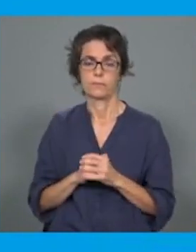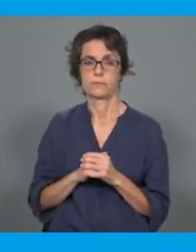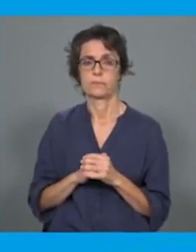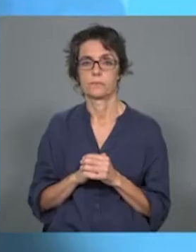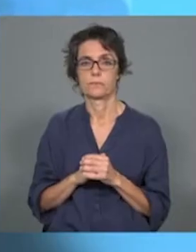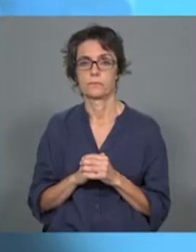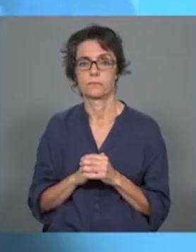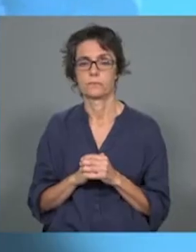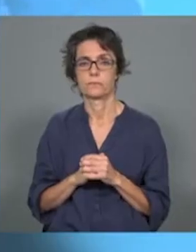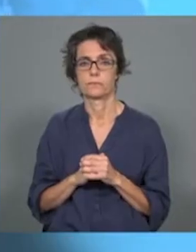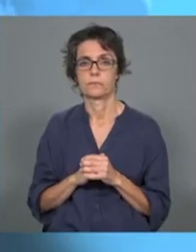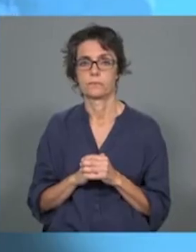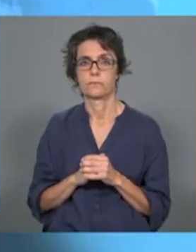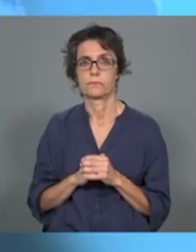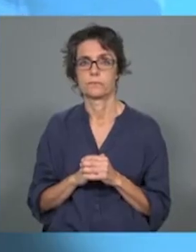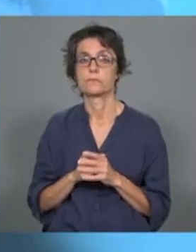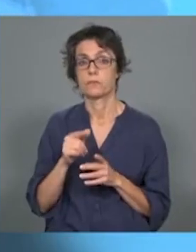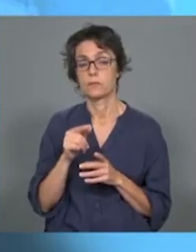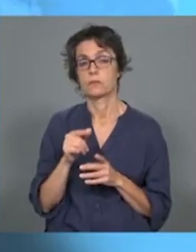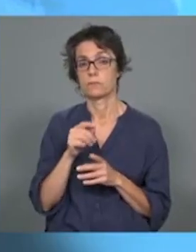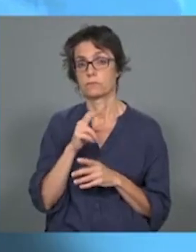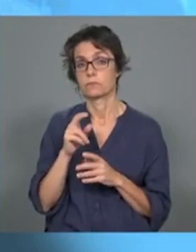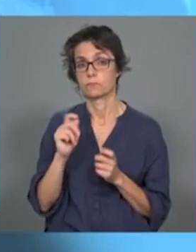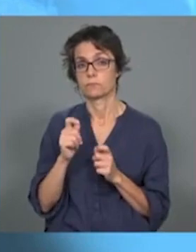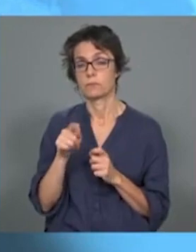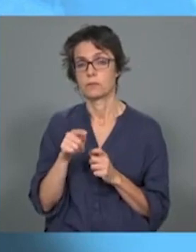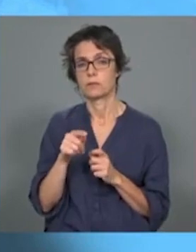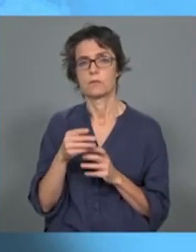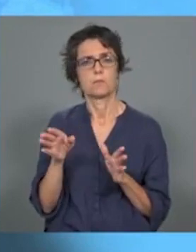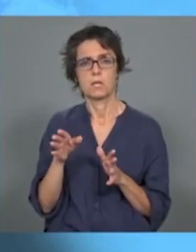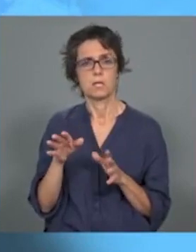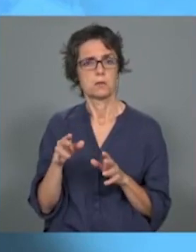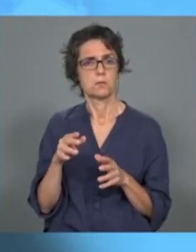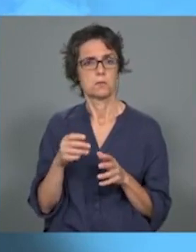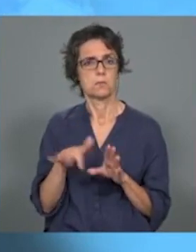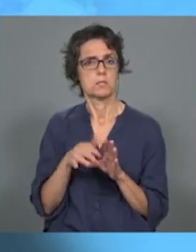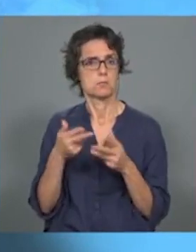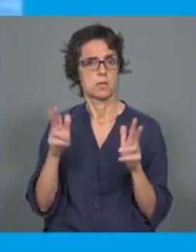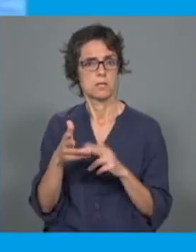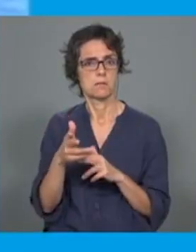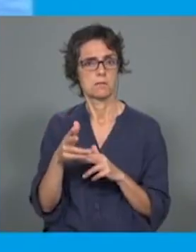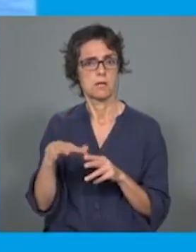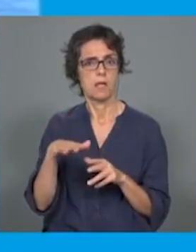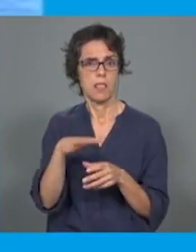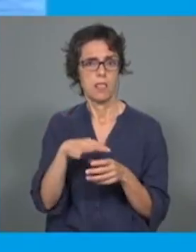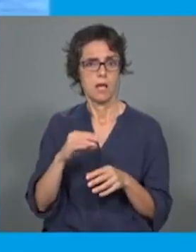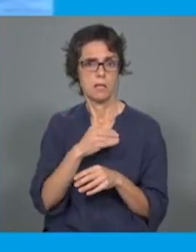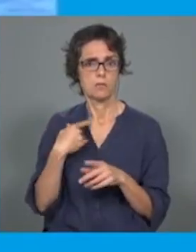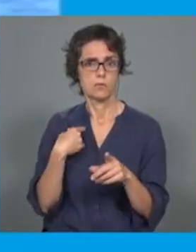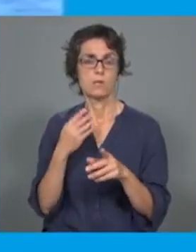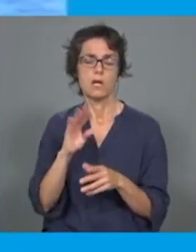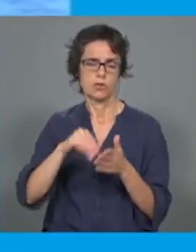que será dada, por certo, neste colóquio, aberto a quem queira participar, Sim, ou sobretudo ao mundo da saúde? Nós já temos